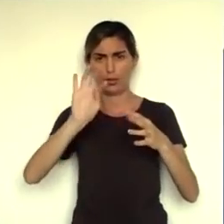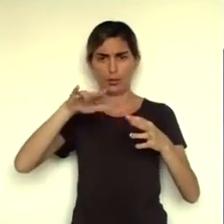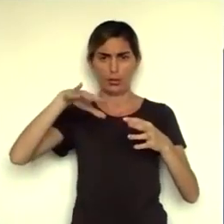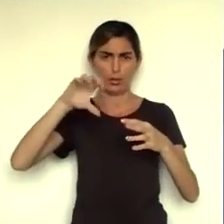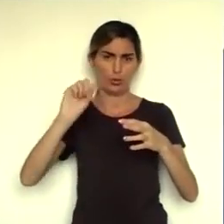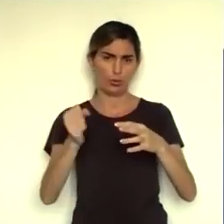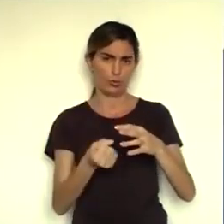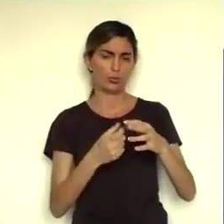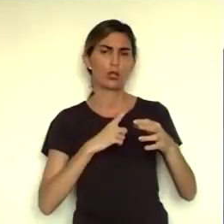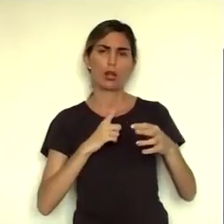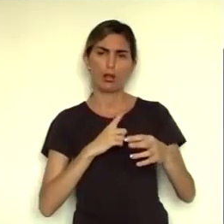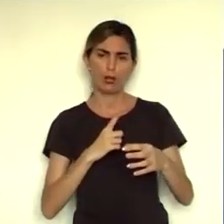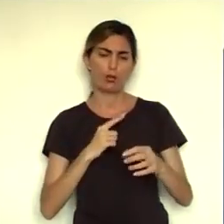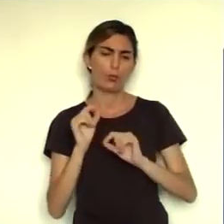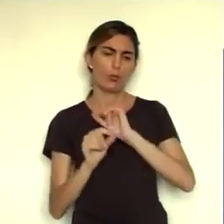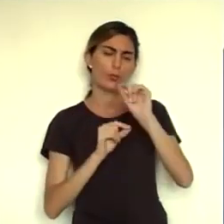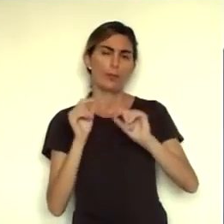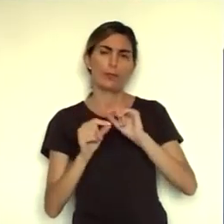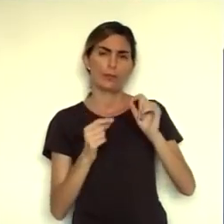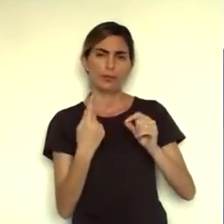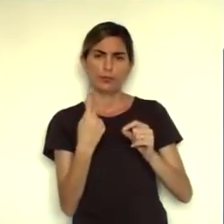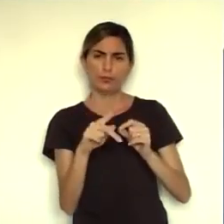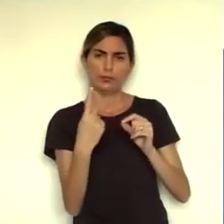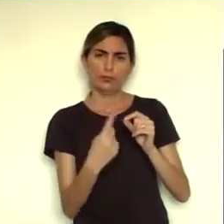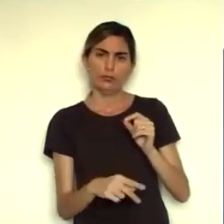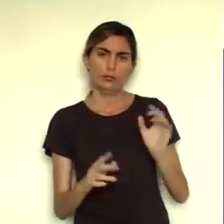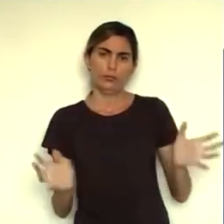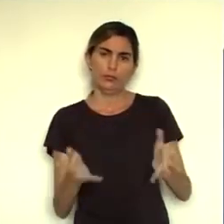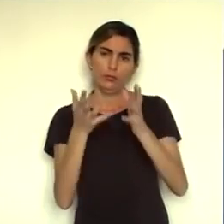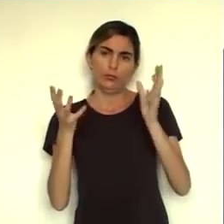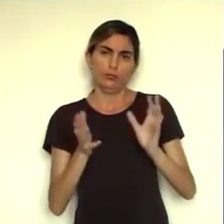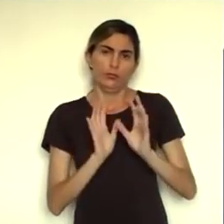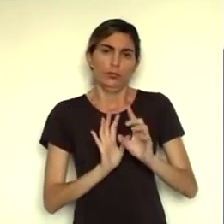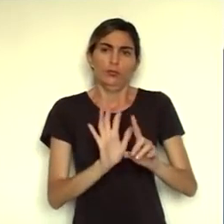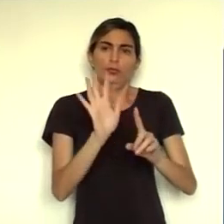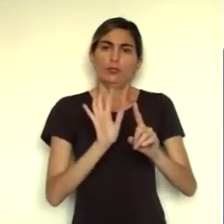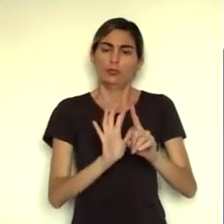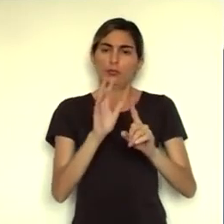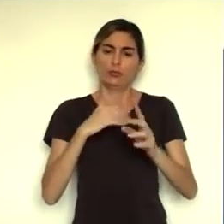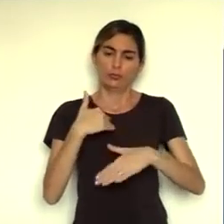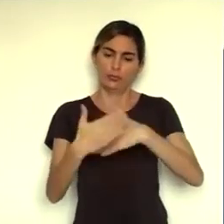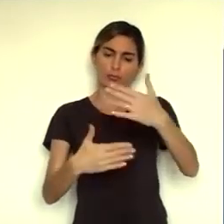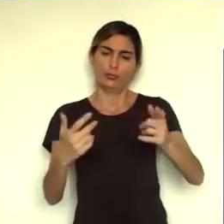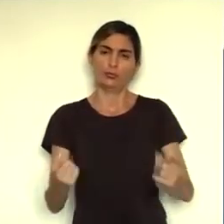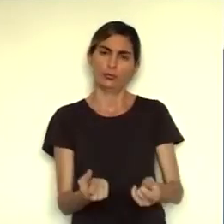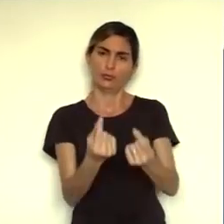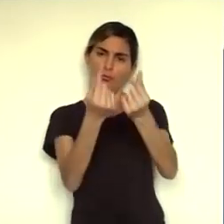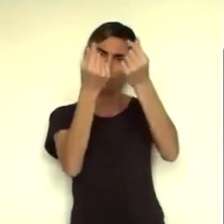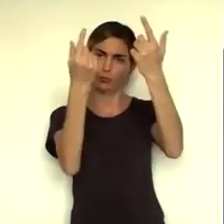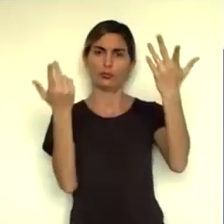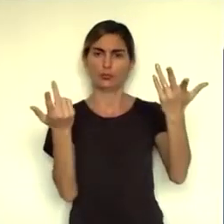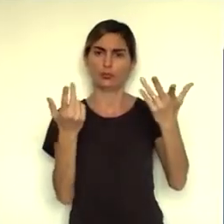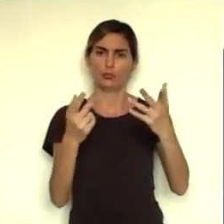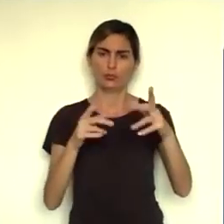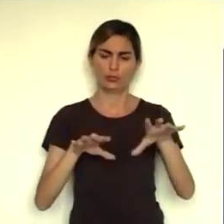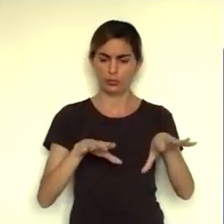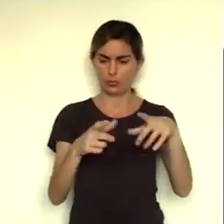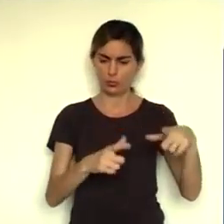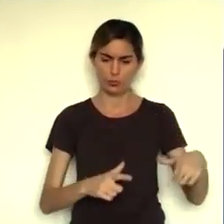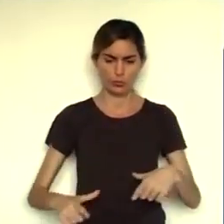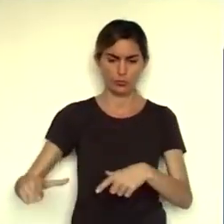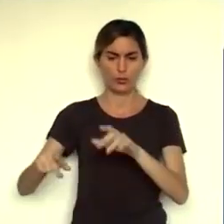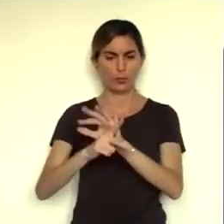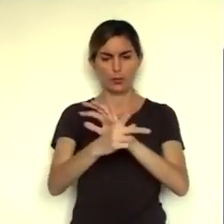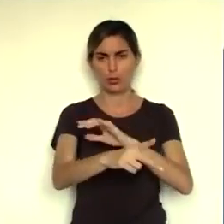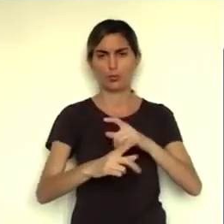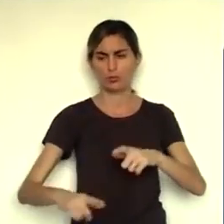étnicos, eles estão presentes, mas eles são altamente influenciados por um processo econômico que demandou uma formação